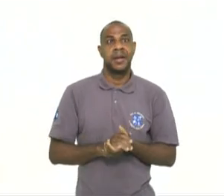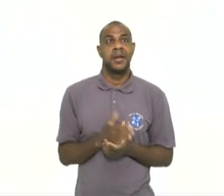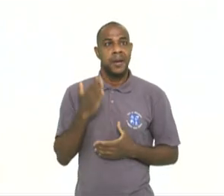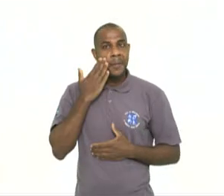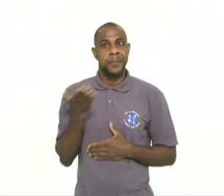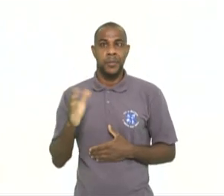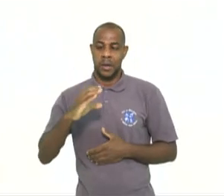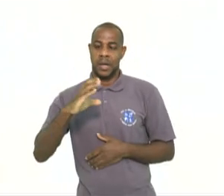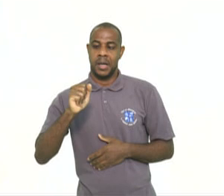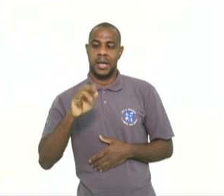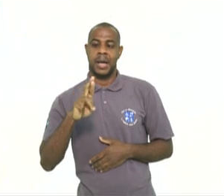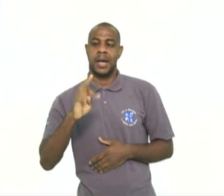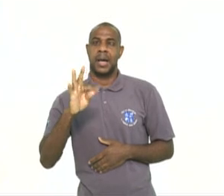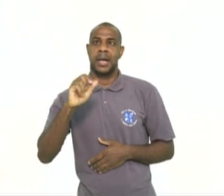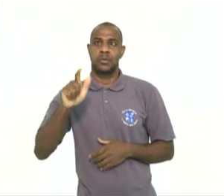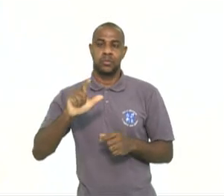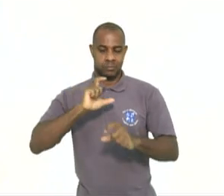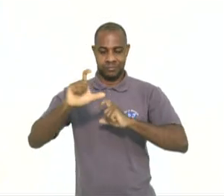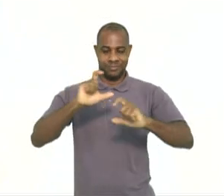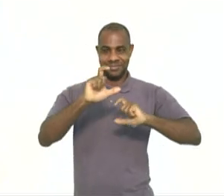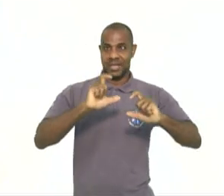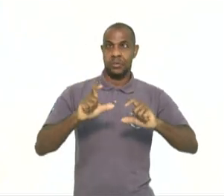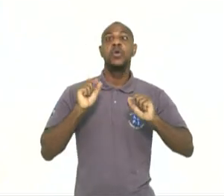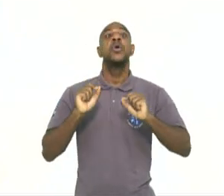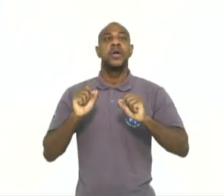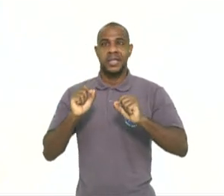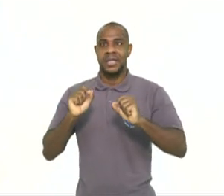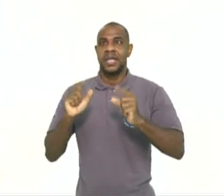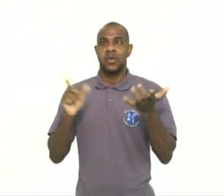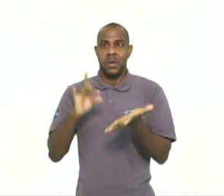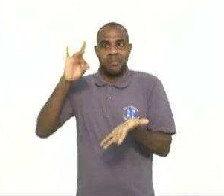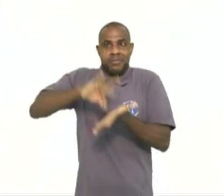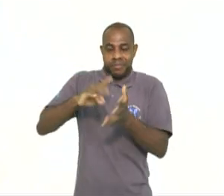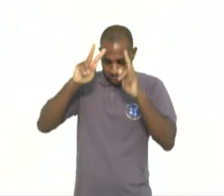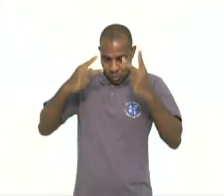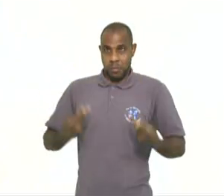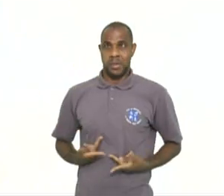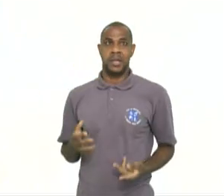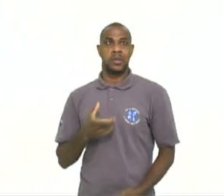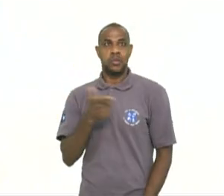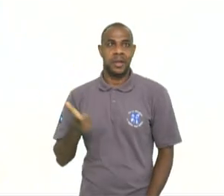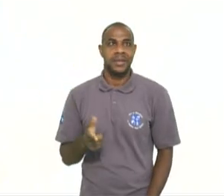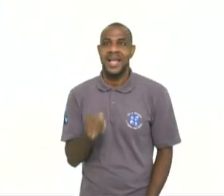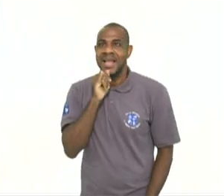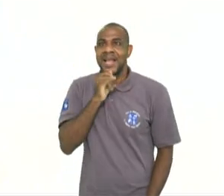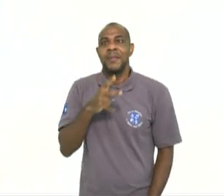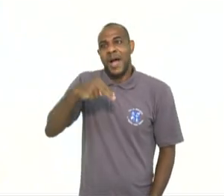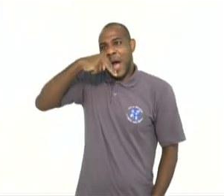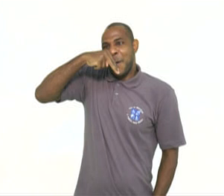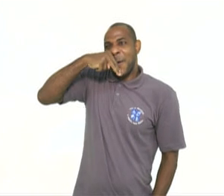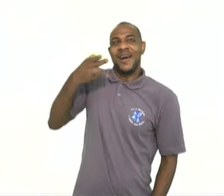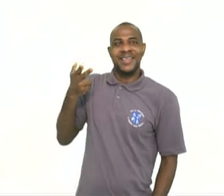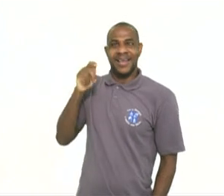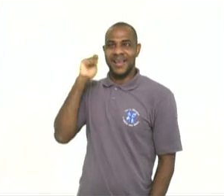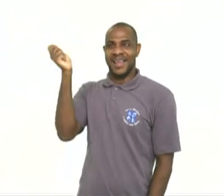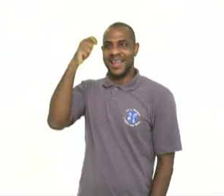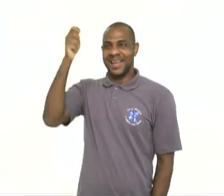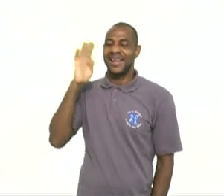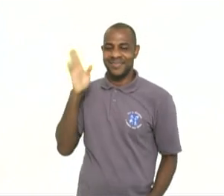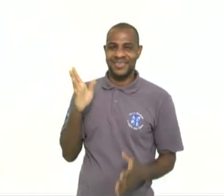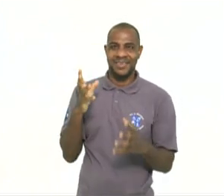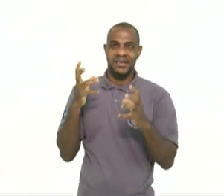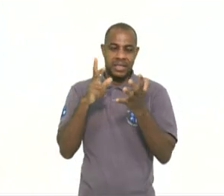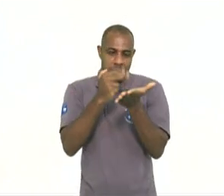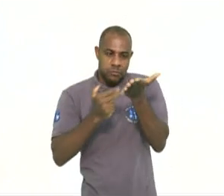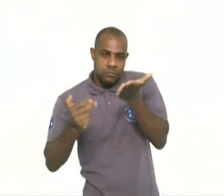estilizar a figura humana como é o caso da Mônica certo que tem o olho que junto aqui um com o outro e tal então vocês utilize a gente chama de